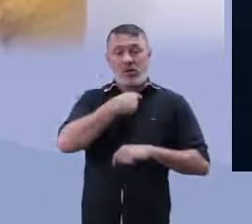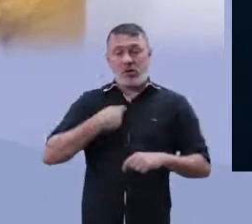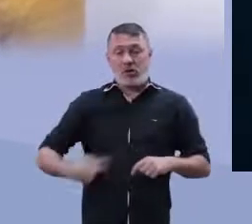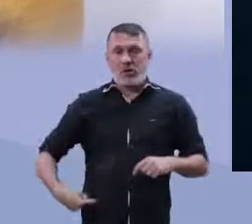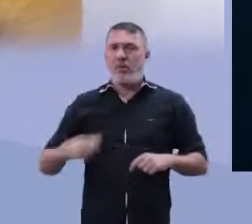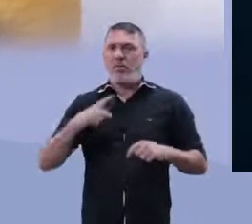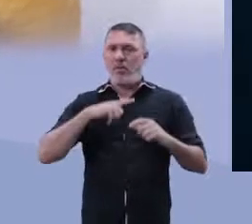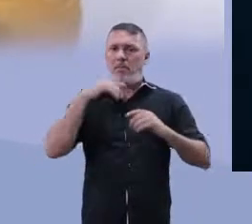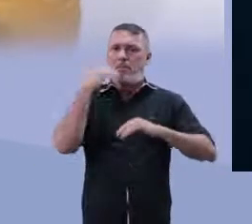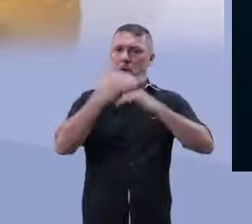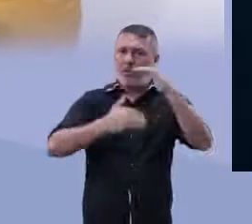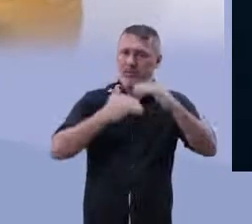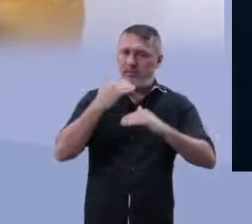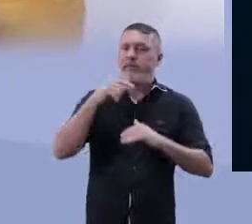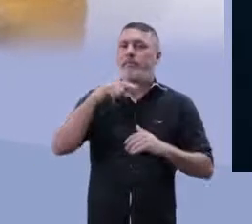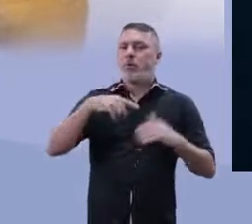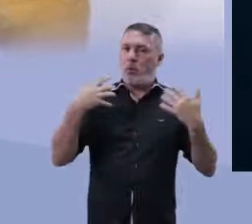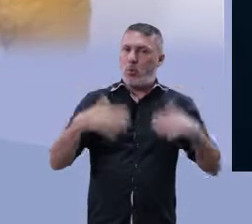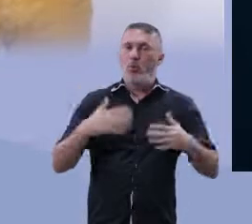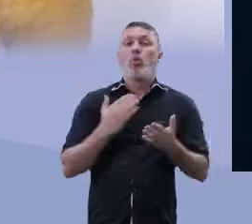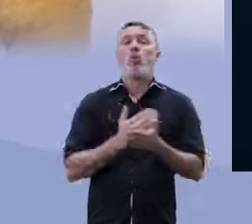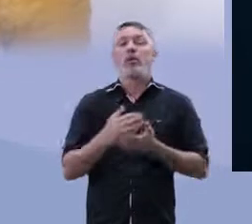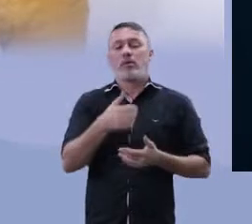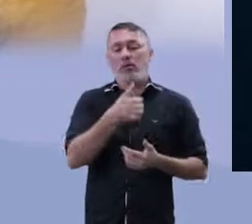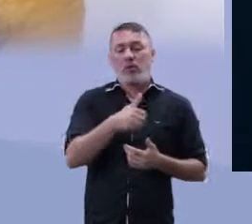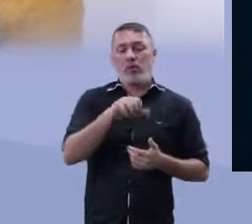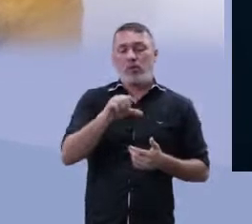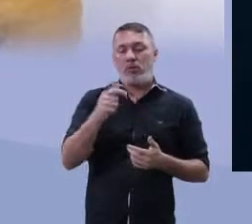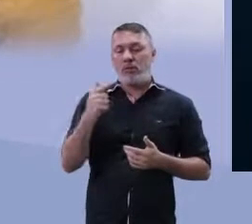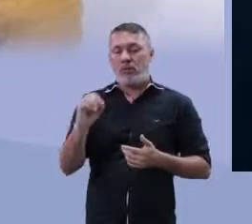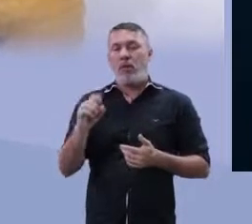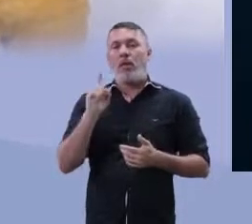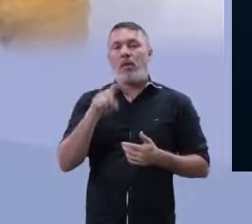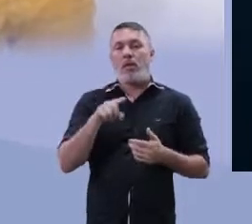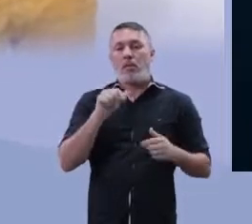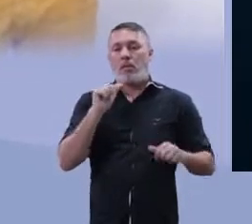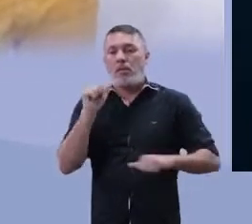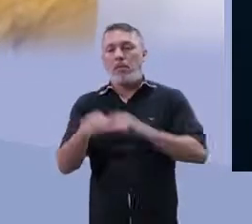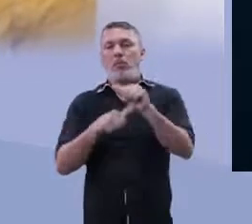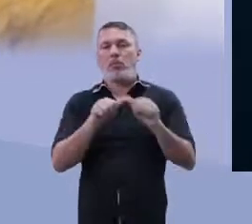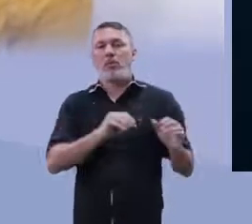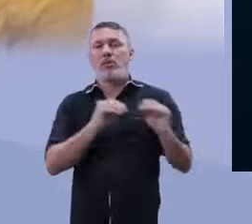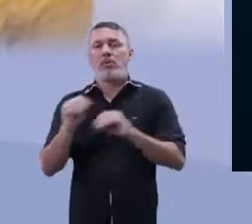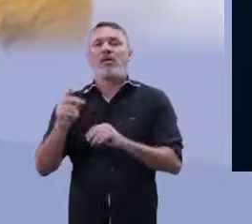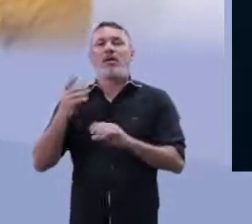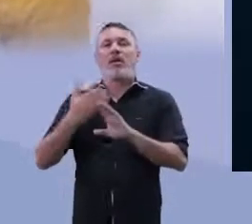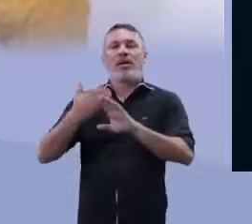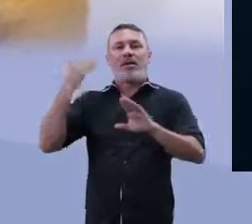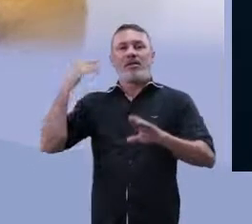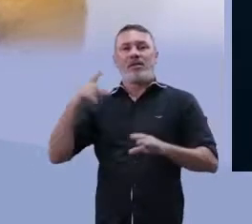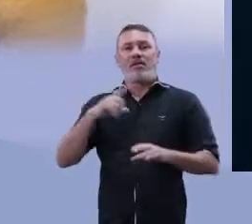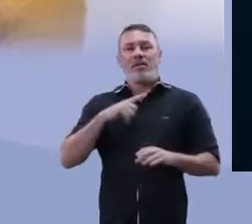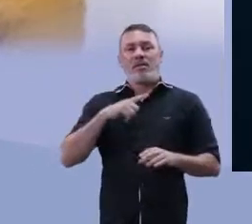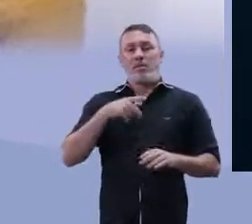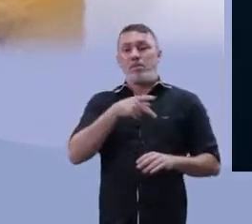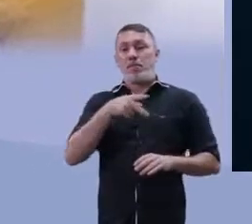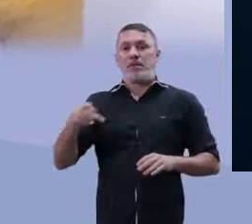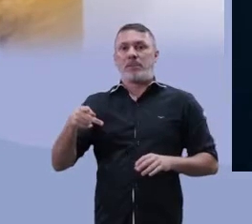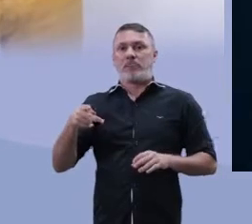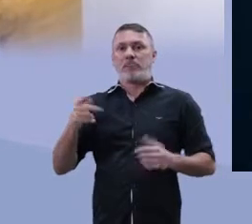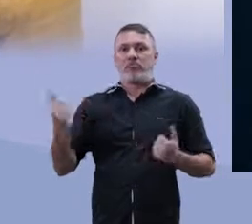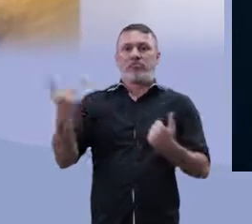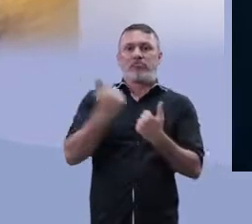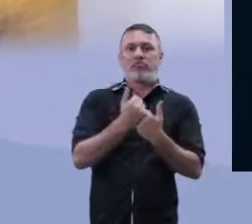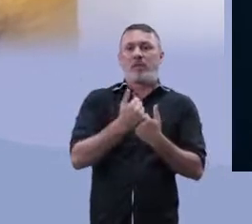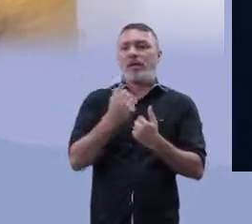industrialização, mas a sua industrialização ela deu-se na década de 70, né, na transição, né, de Mao Tse-tung para Deng Xiaoping,